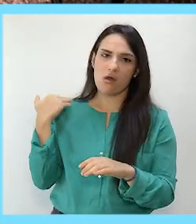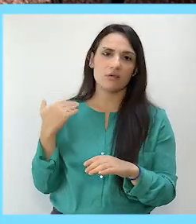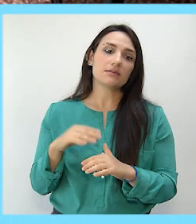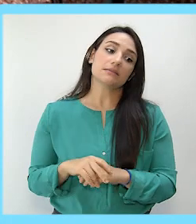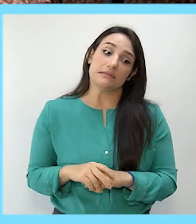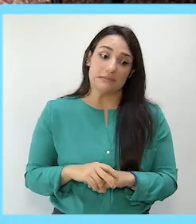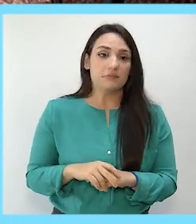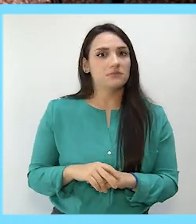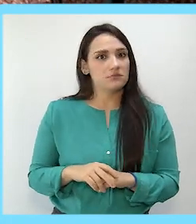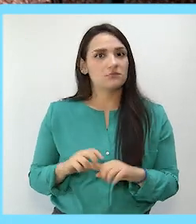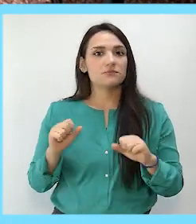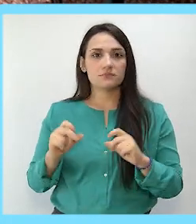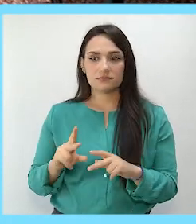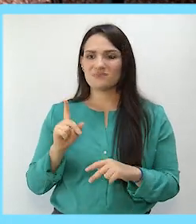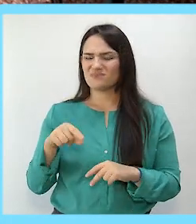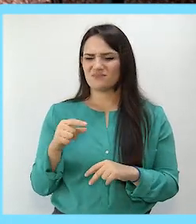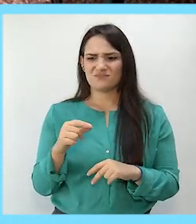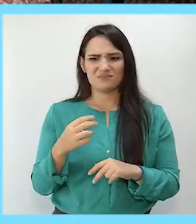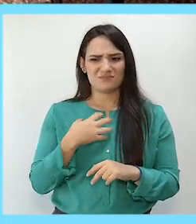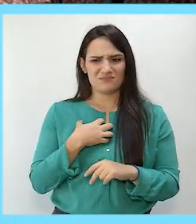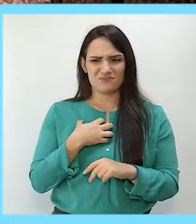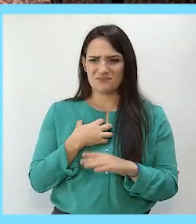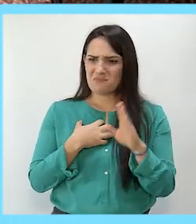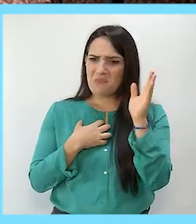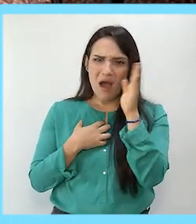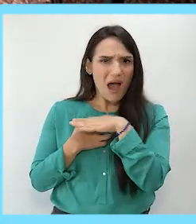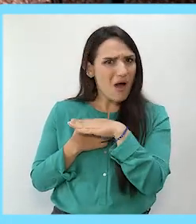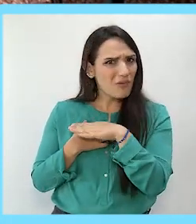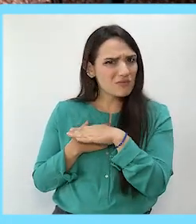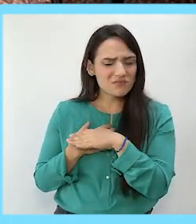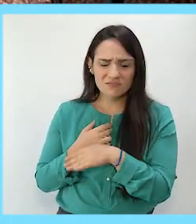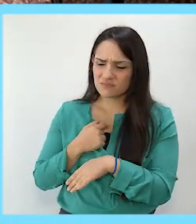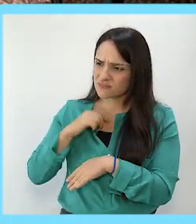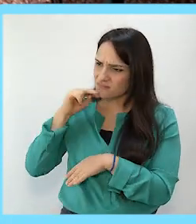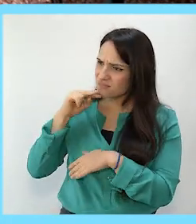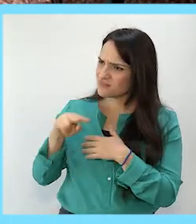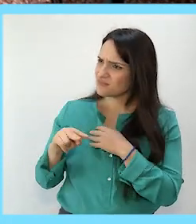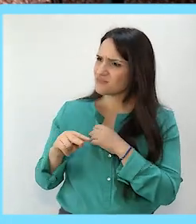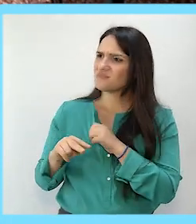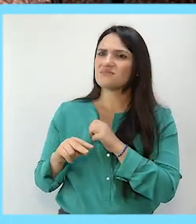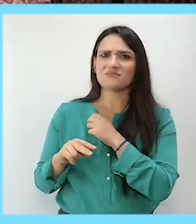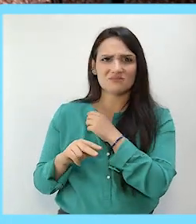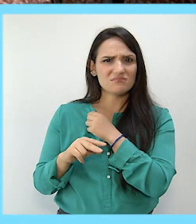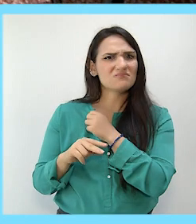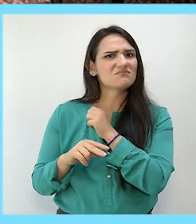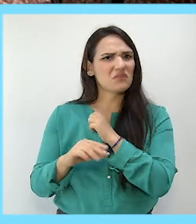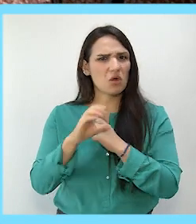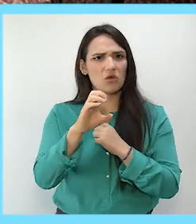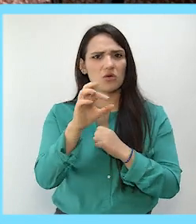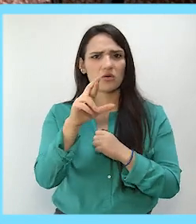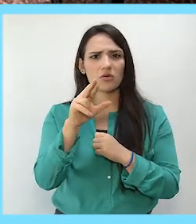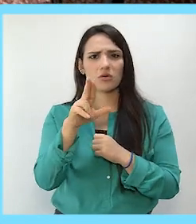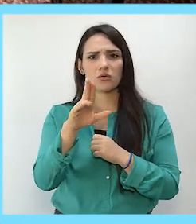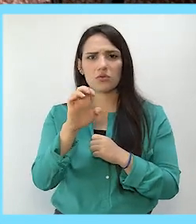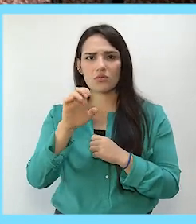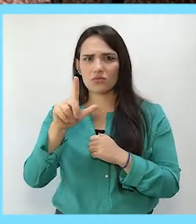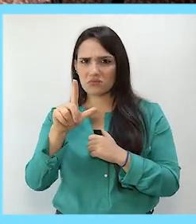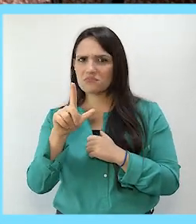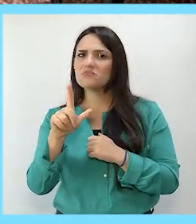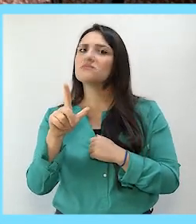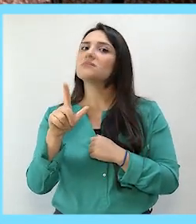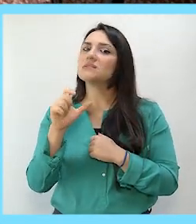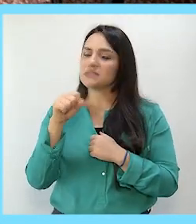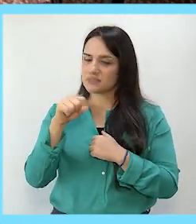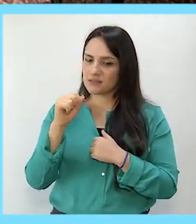nesse sentido, então assim, e era um homicídio muito muito cruel, assim, foi muito, né, com muitos atos de crueldade, então a